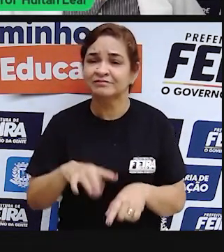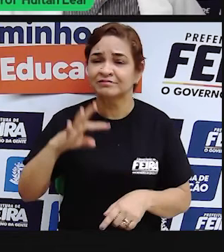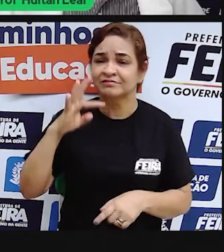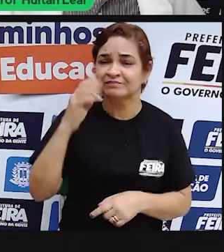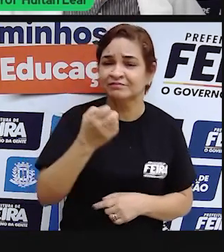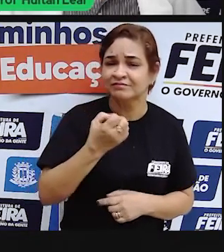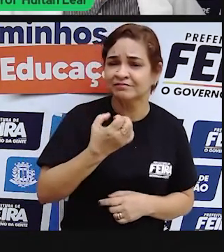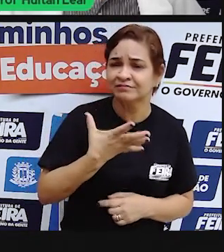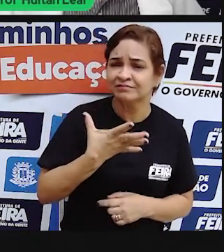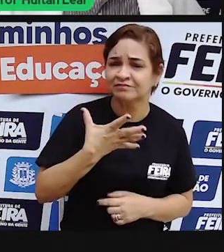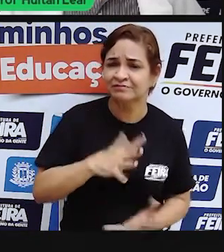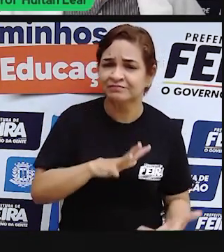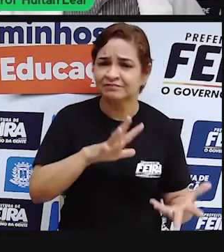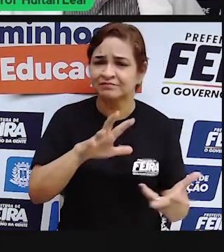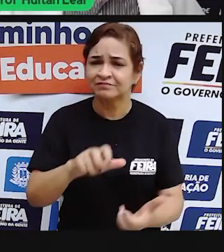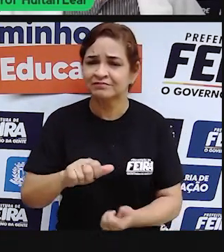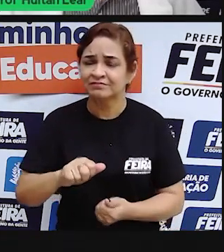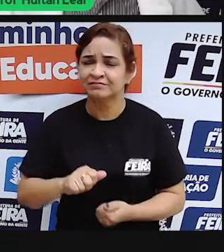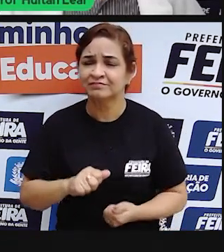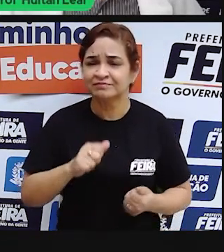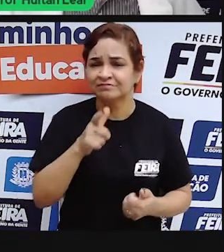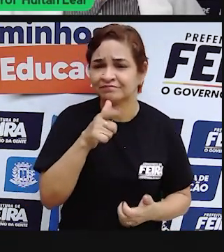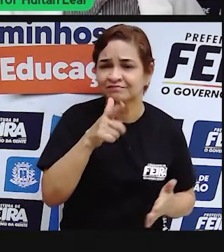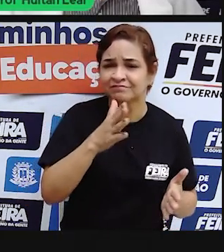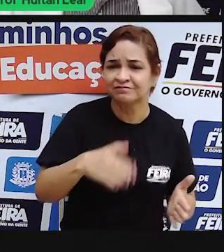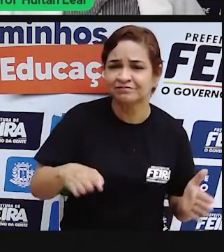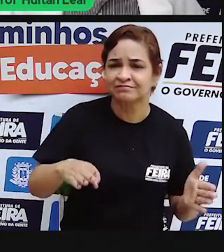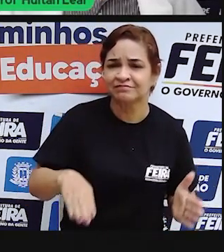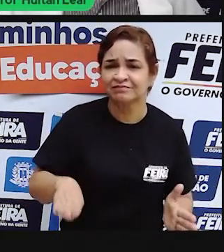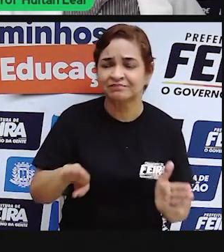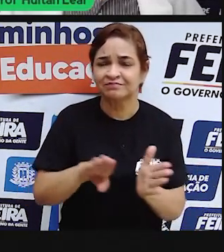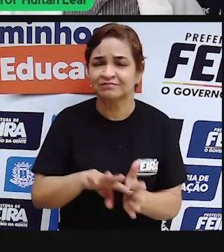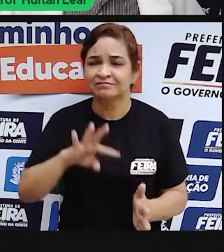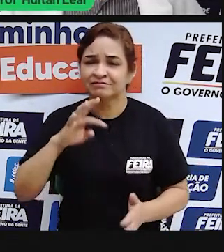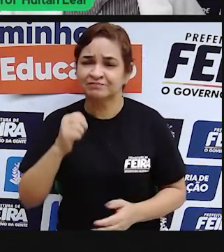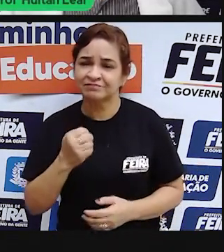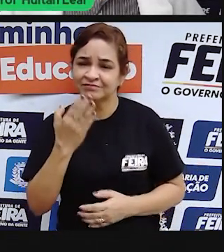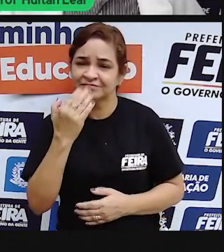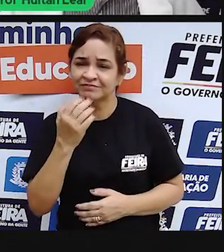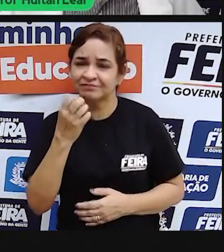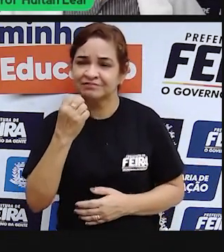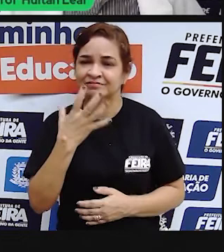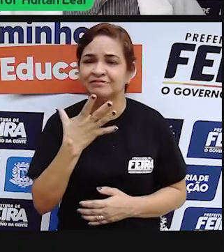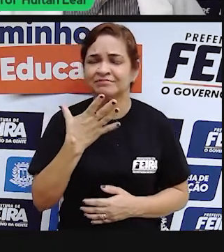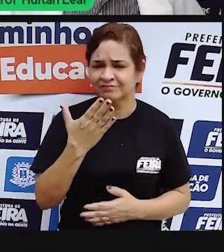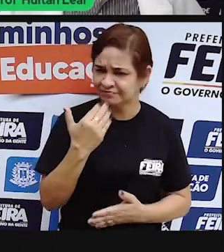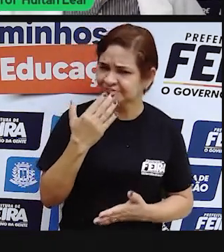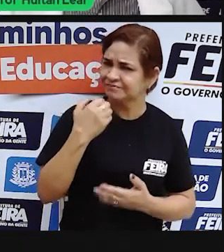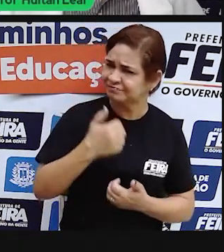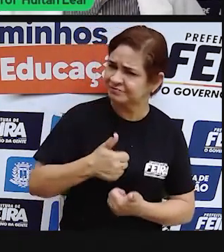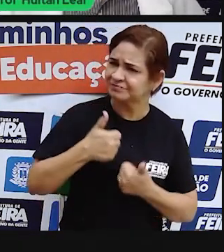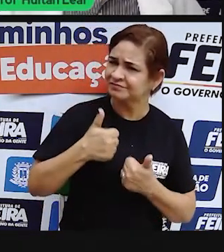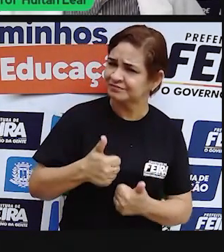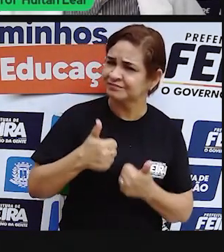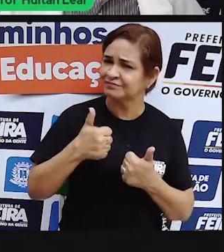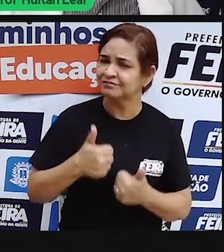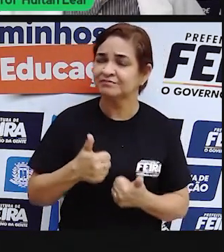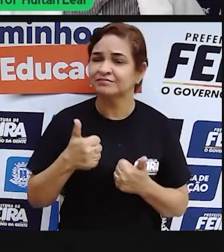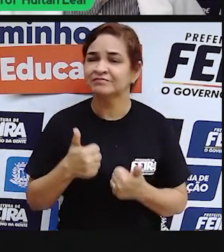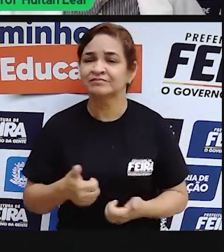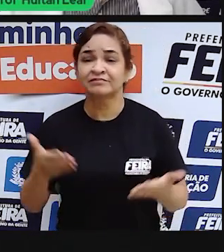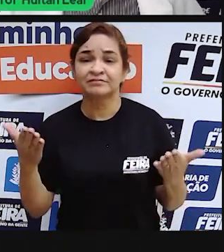comida boa da terra, da água vem. Toda comida boa comeu faz bem. Hoje